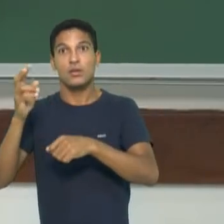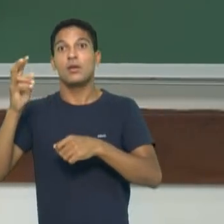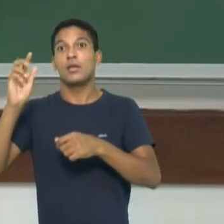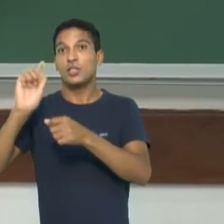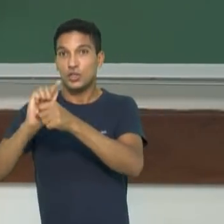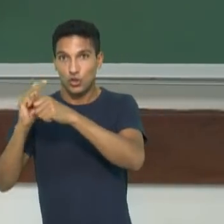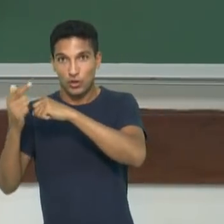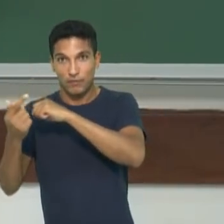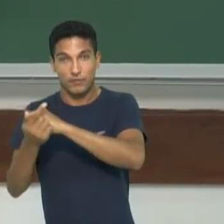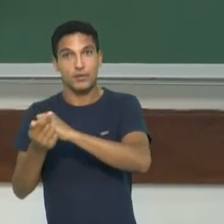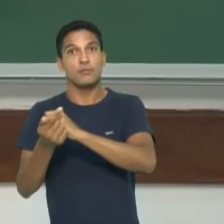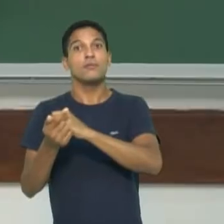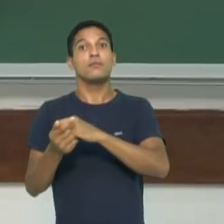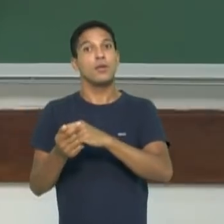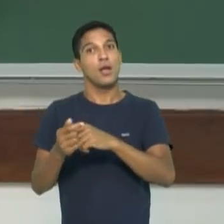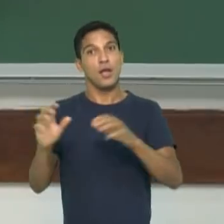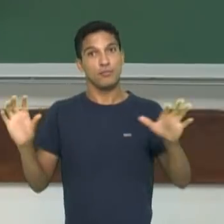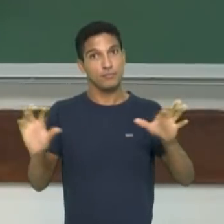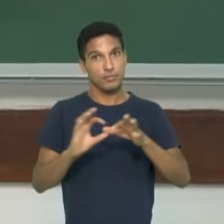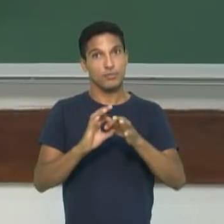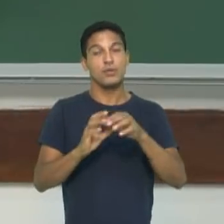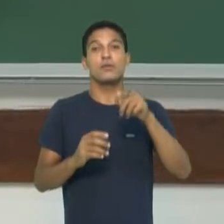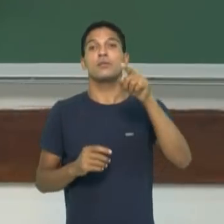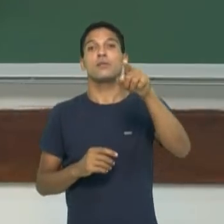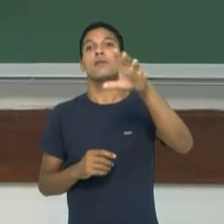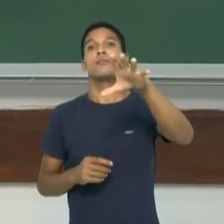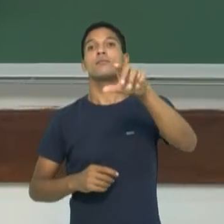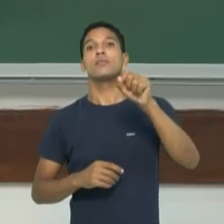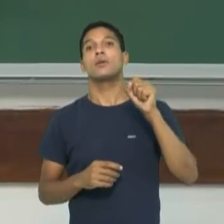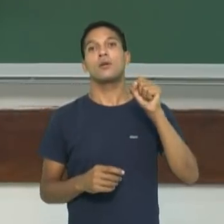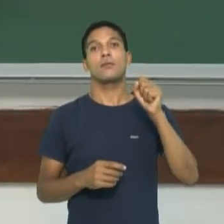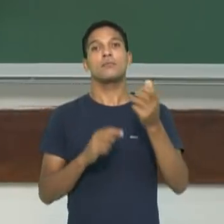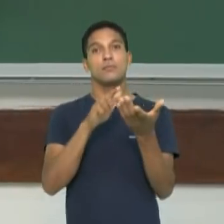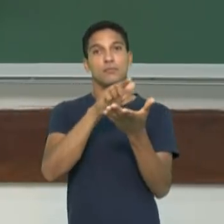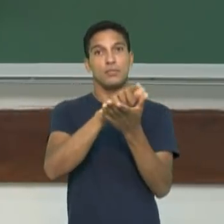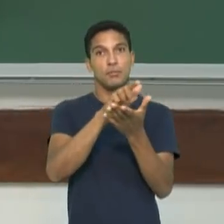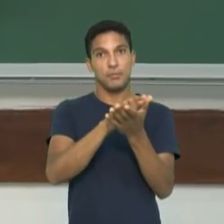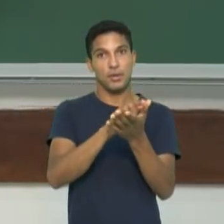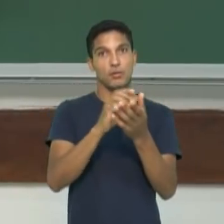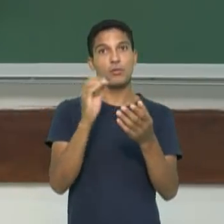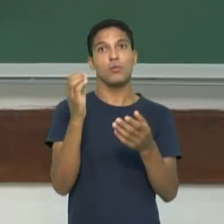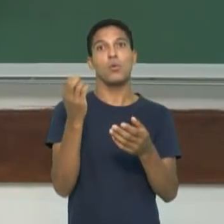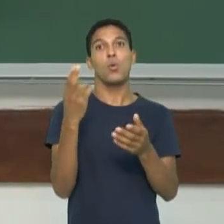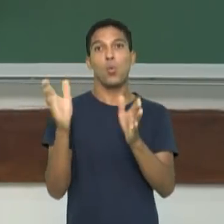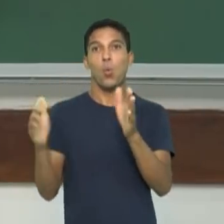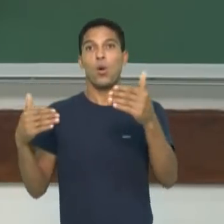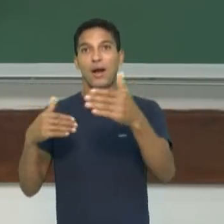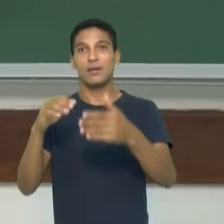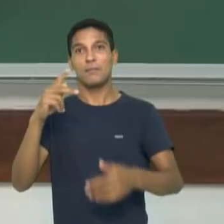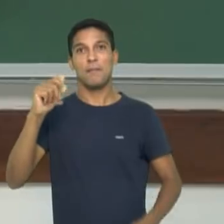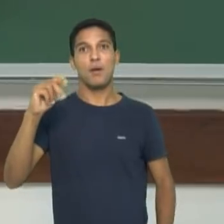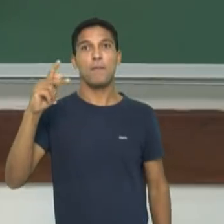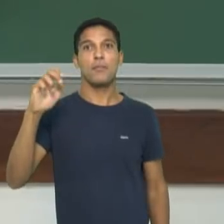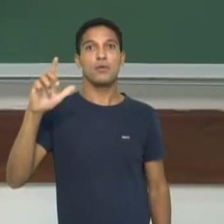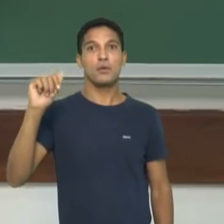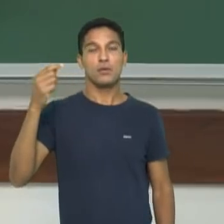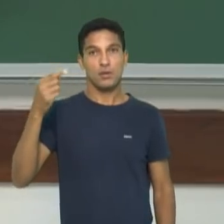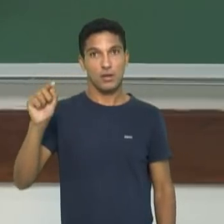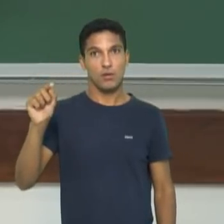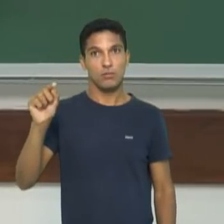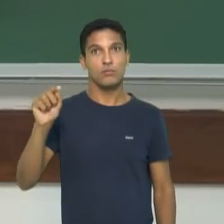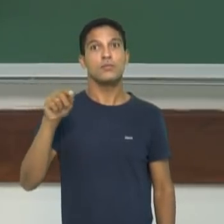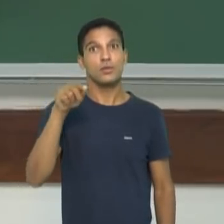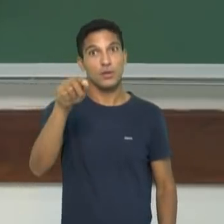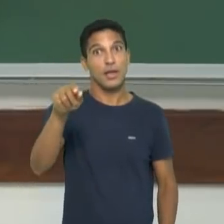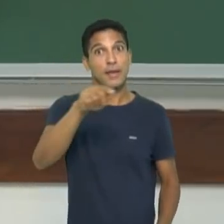de papel, ou então, se vocês estiverem em casa sobrando um pedaço de isopor, não é para comprar nada novo, não. É para trabalhar com o material que